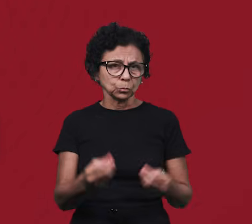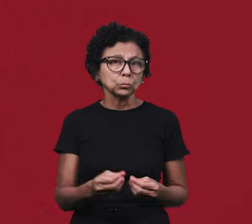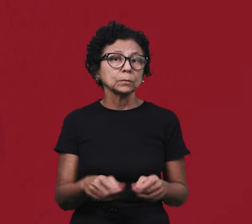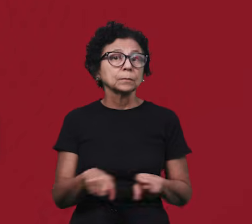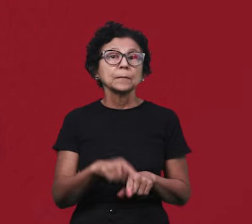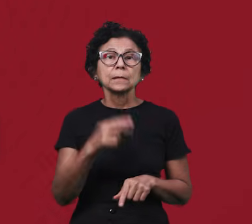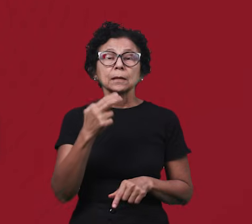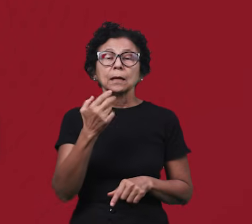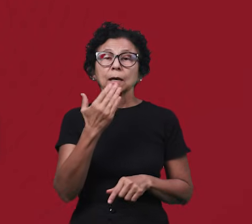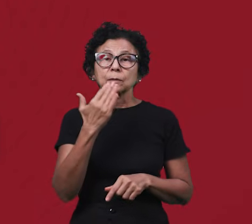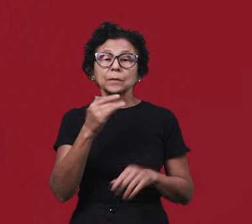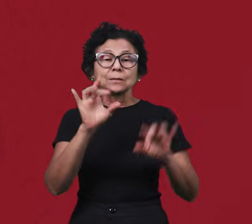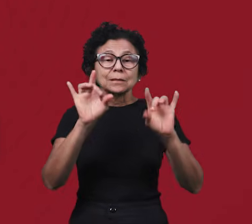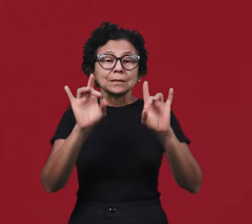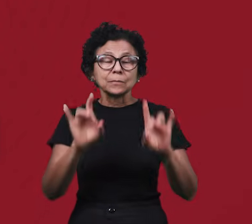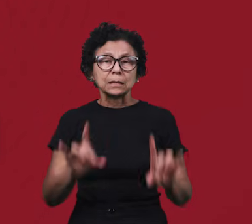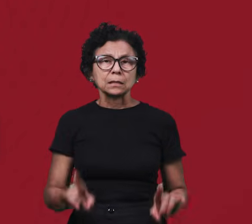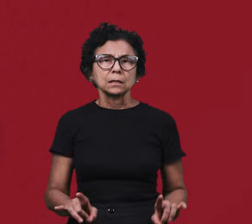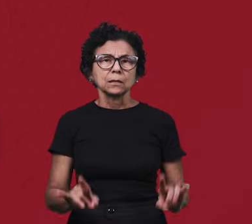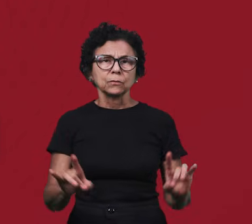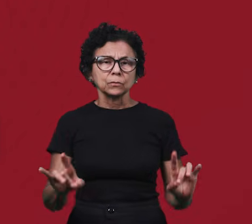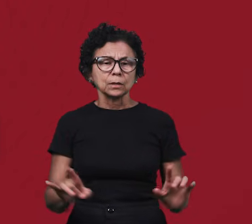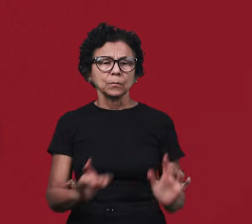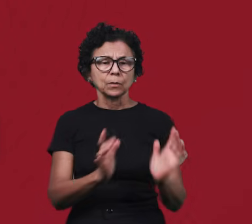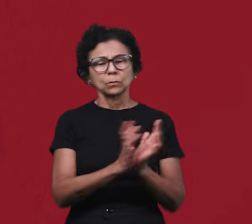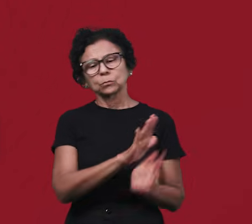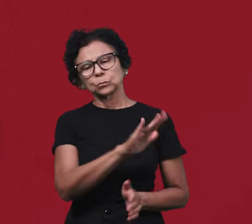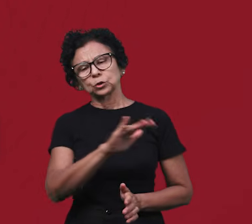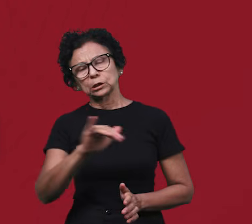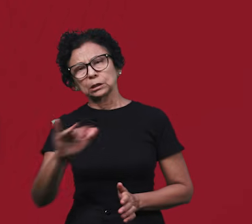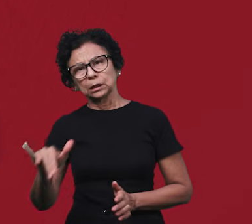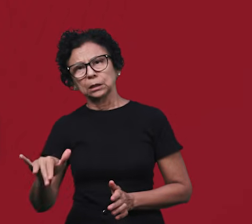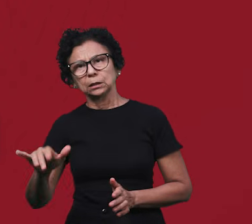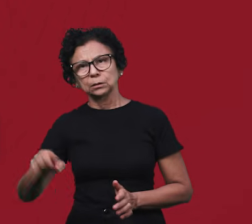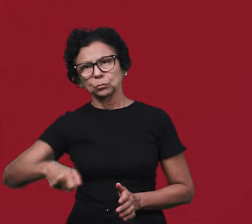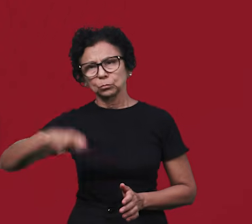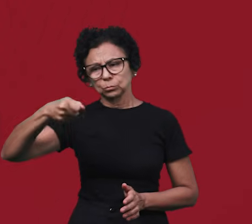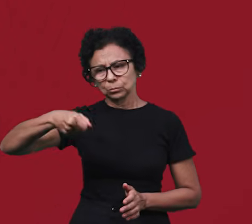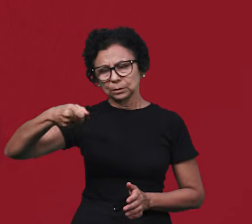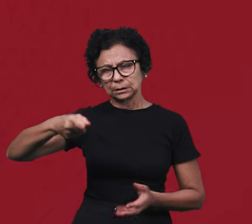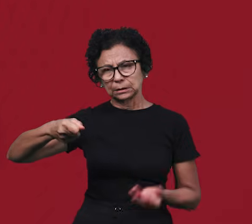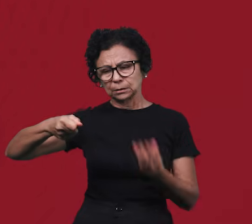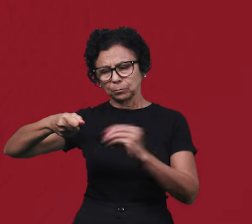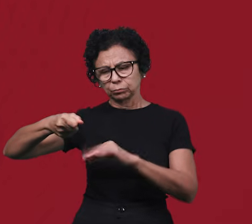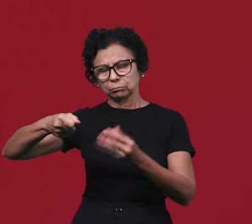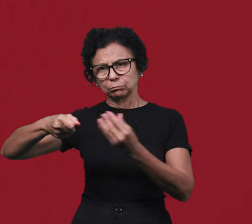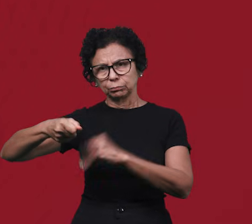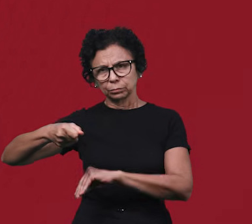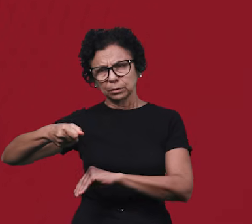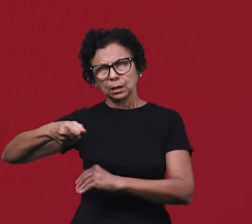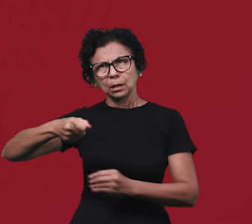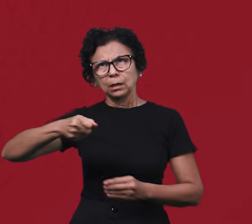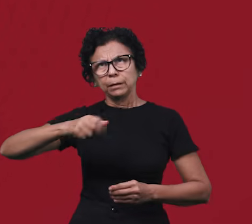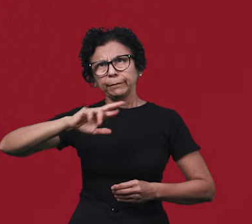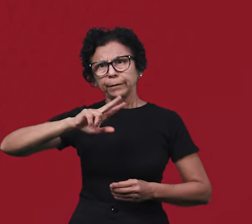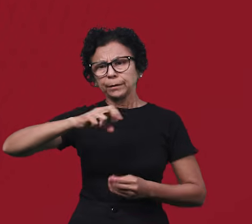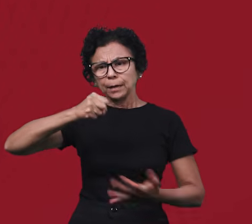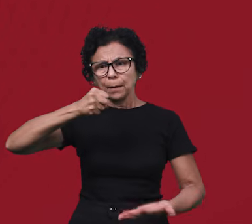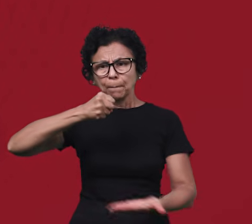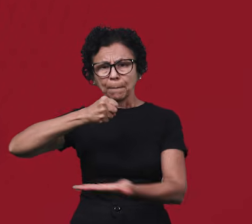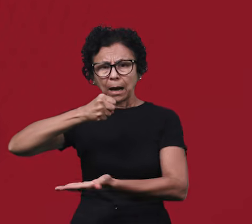criança também foram colocados nessas cestas. Na verdade, nem foram cestas básicas, foram cestas